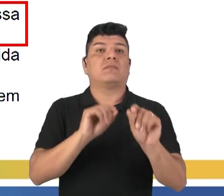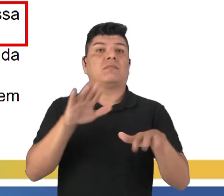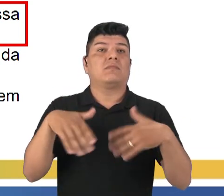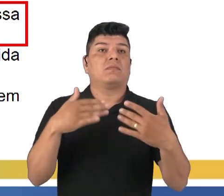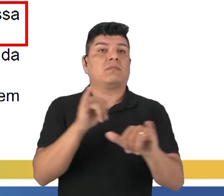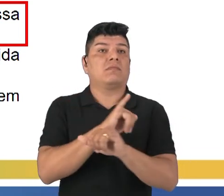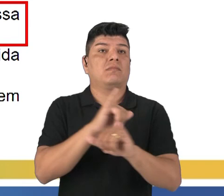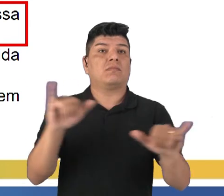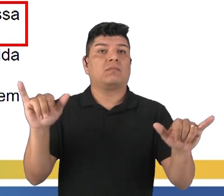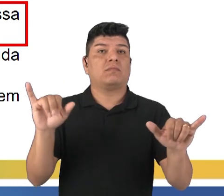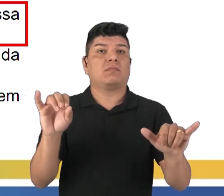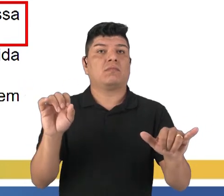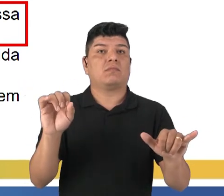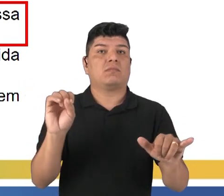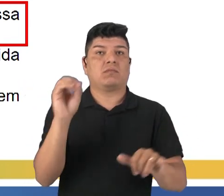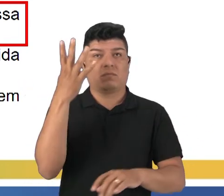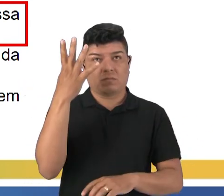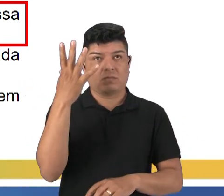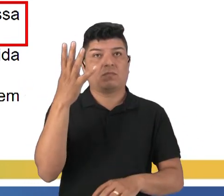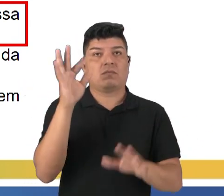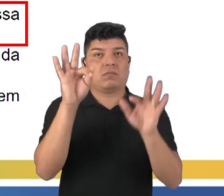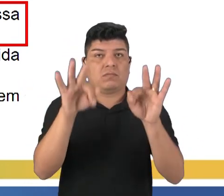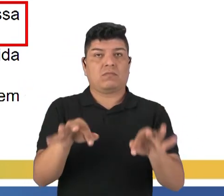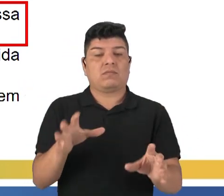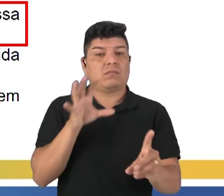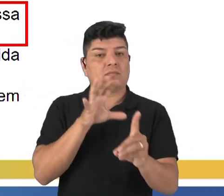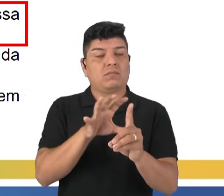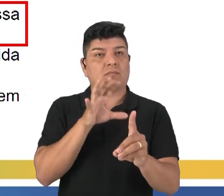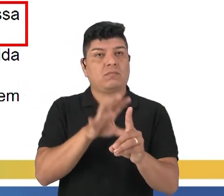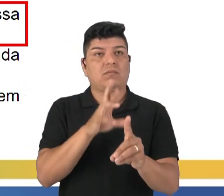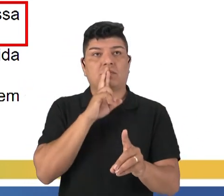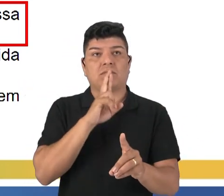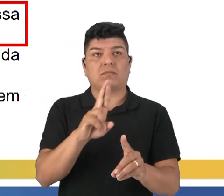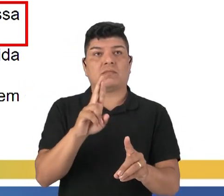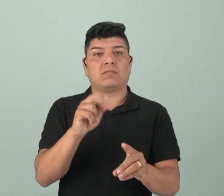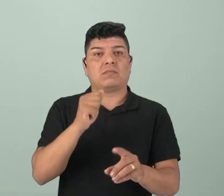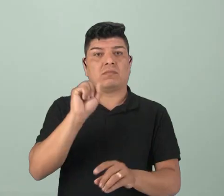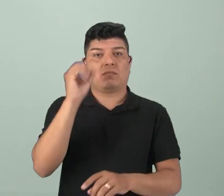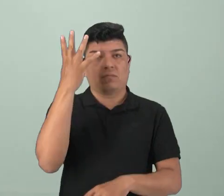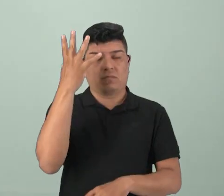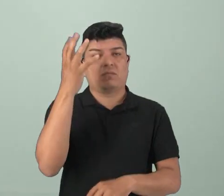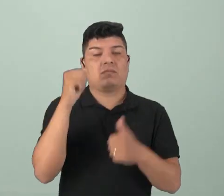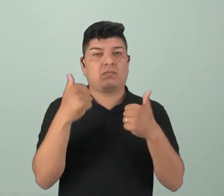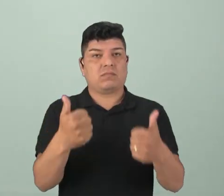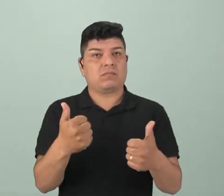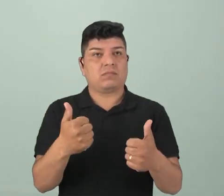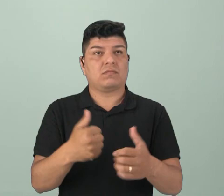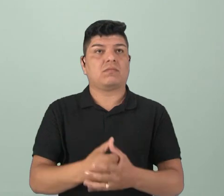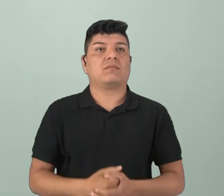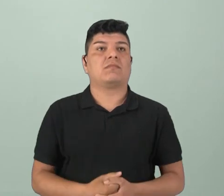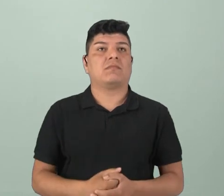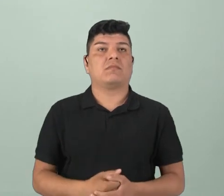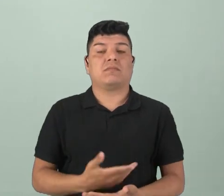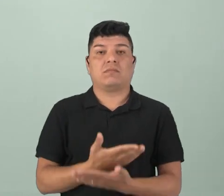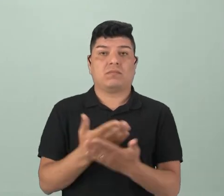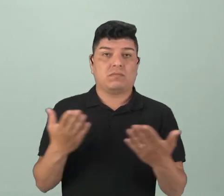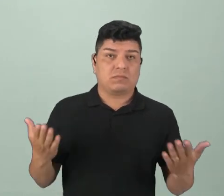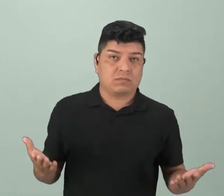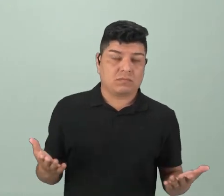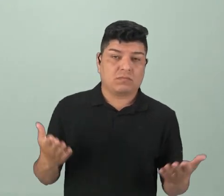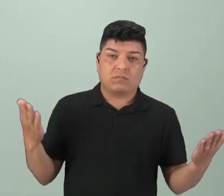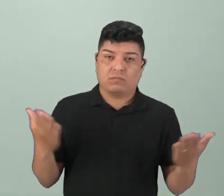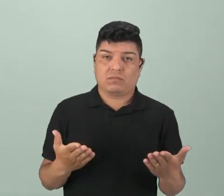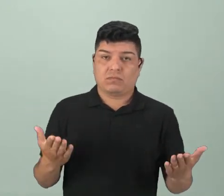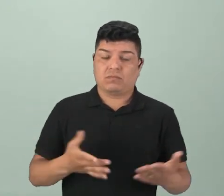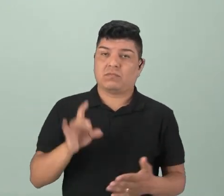ela informa sobre uma ação, sobre a finalidade que motivou o resultado dessa ação, tá certo? Então, pessoal,